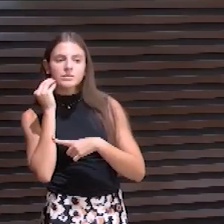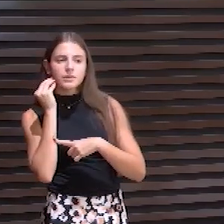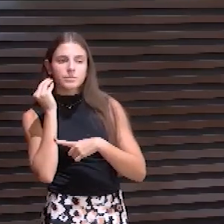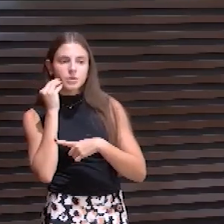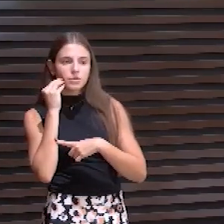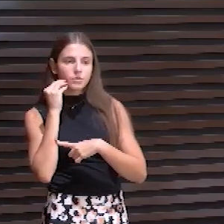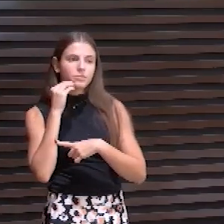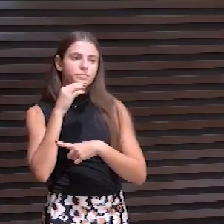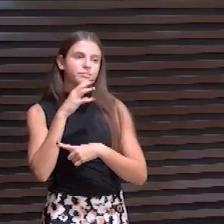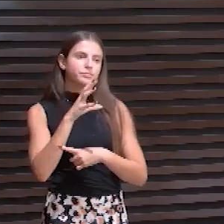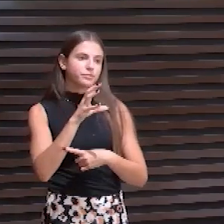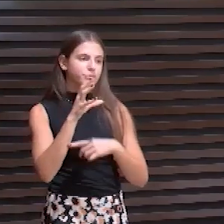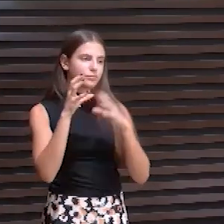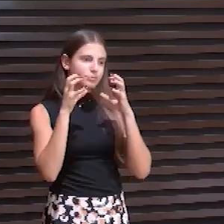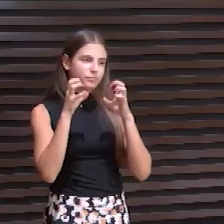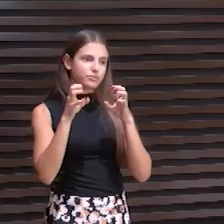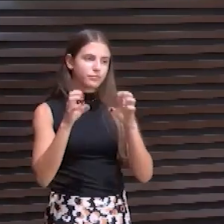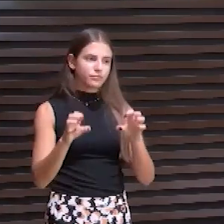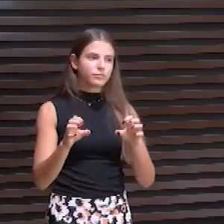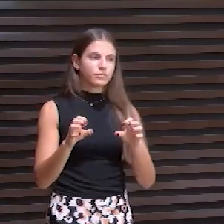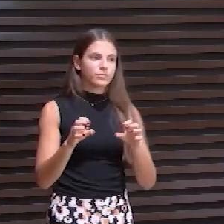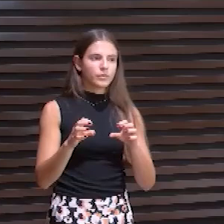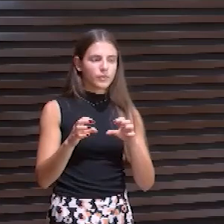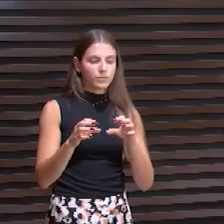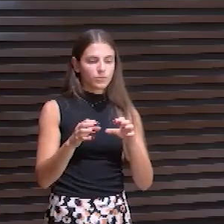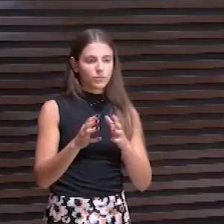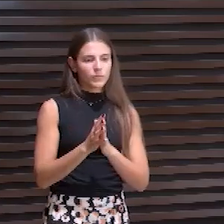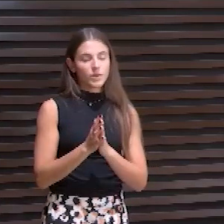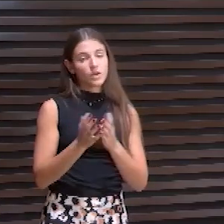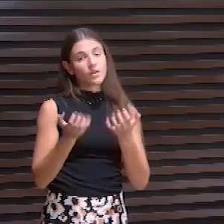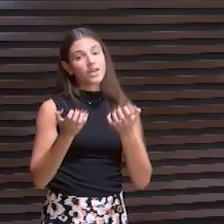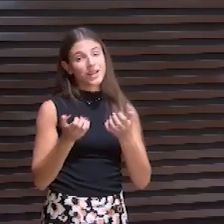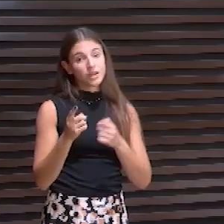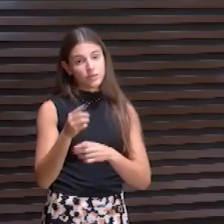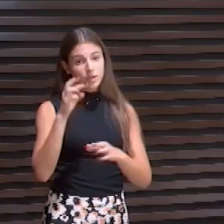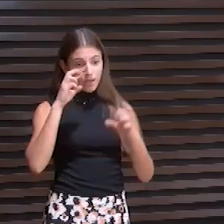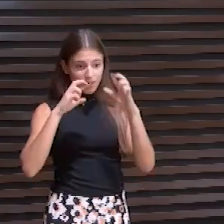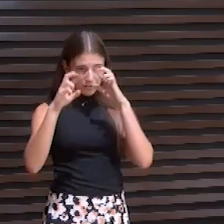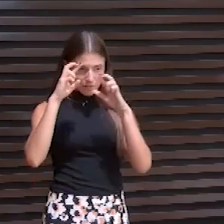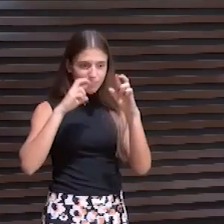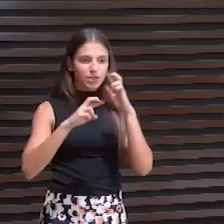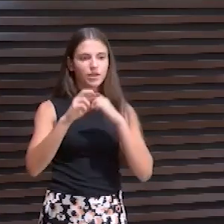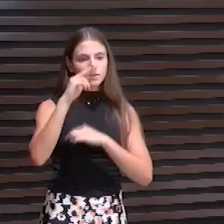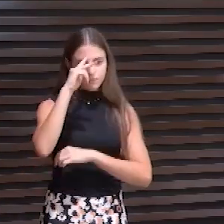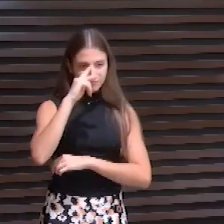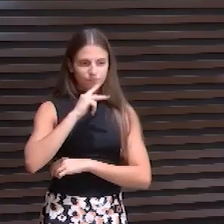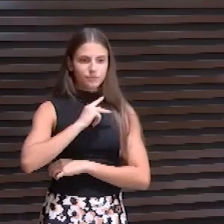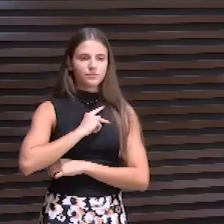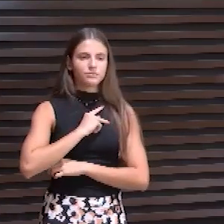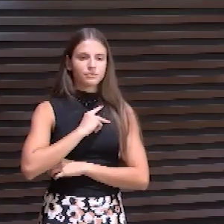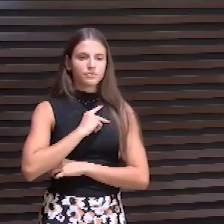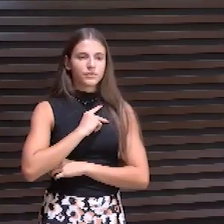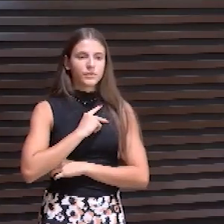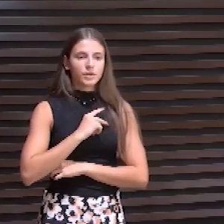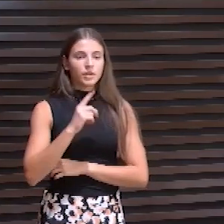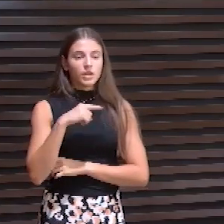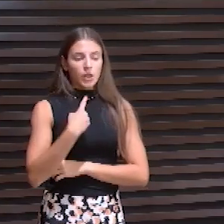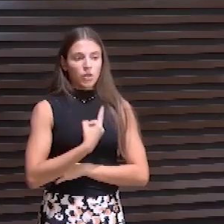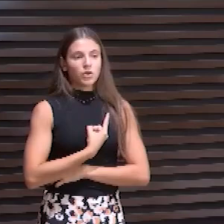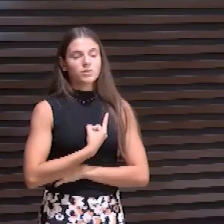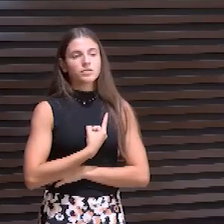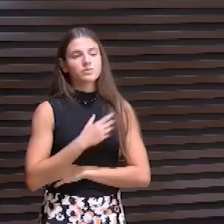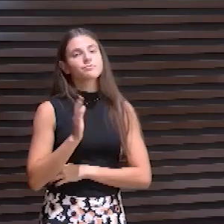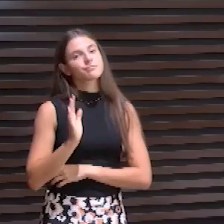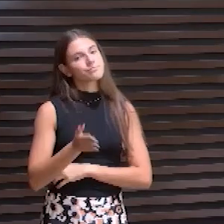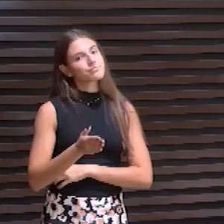No fundo, você rejeita a palavra no coração. Gostaria que você examinasse isso diante do Senhor. E para nós que cremos,